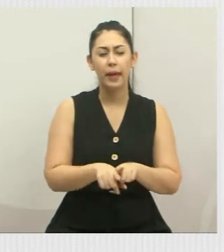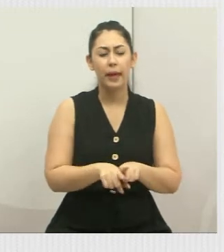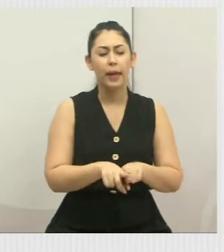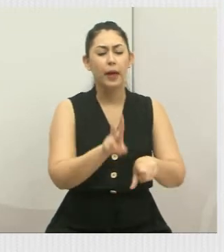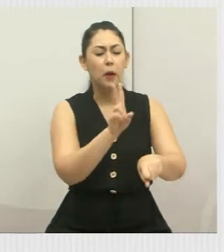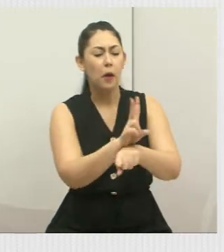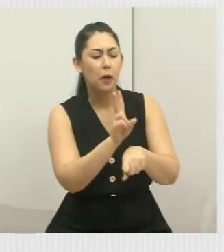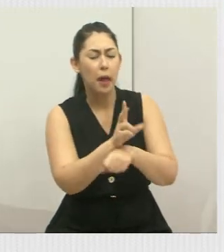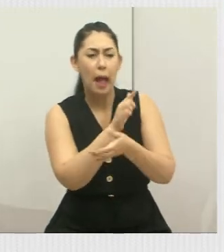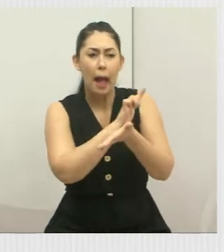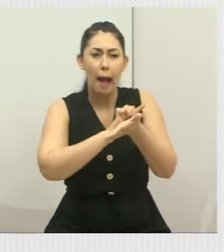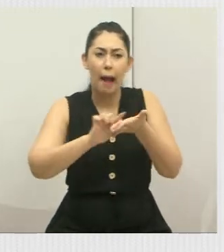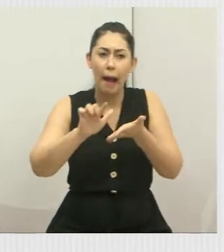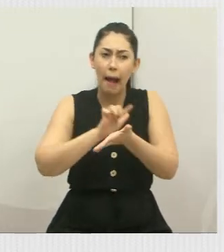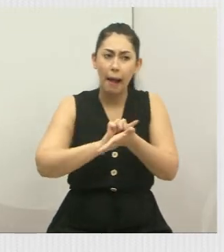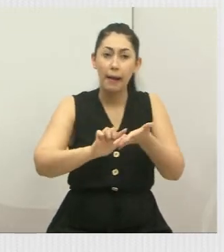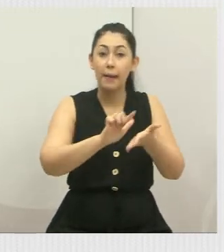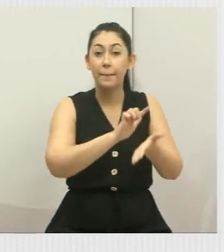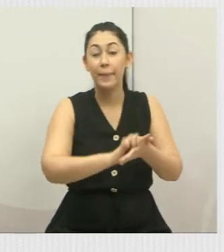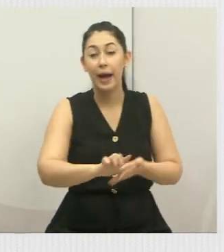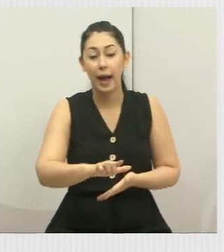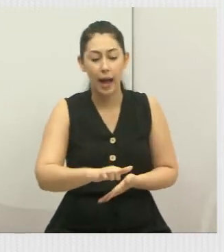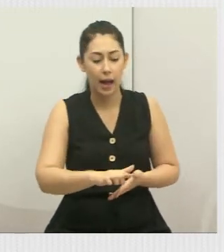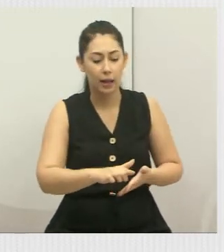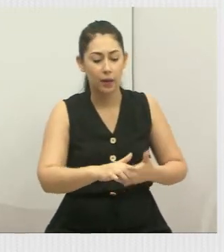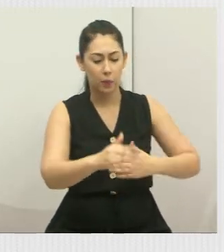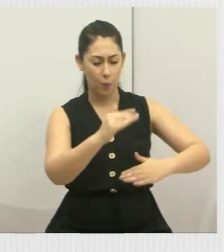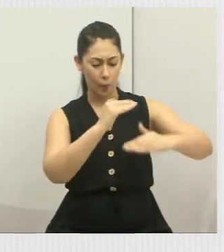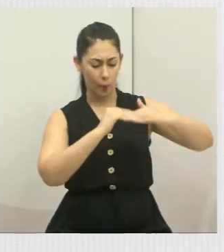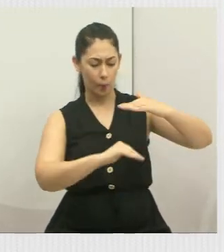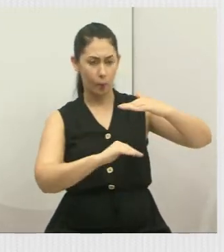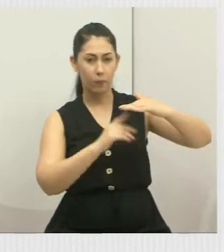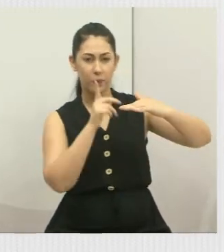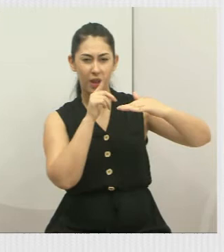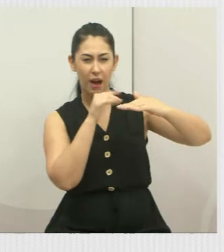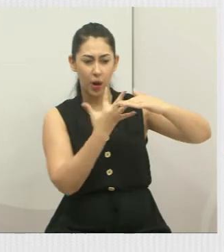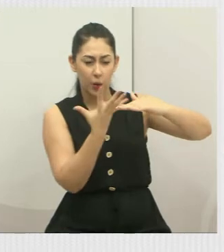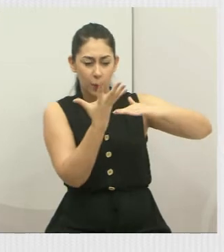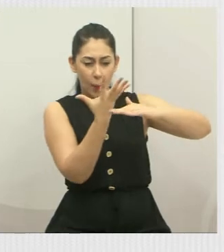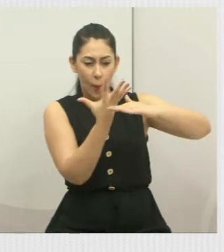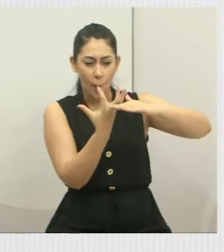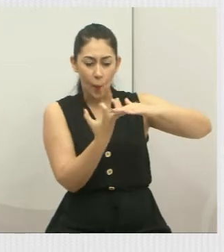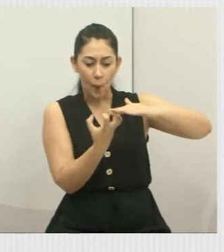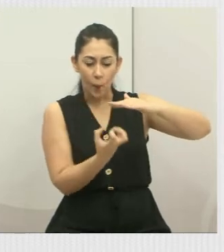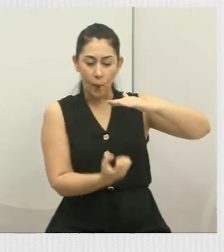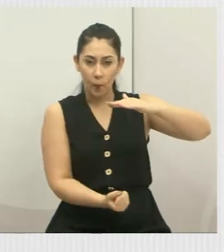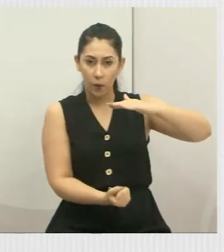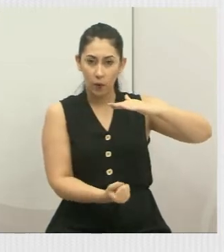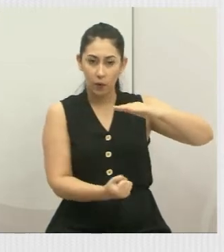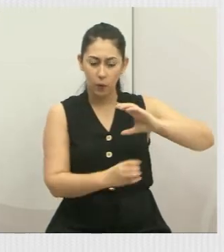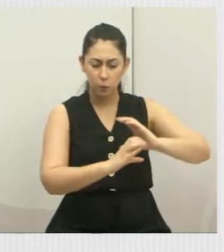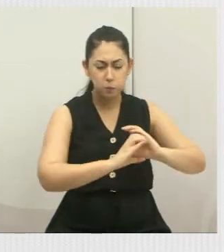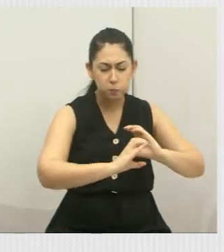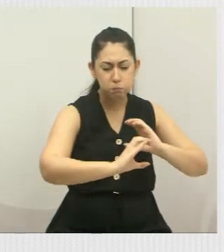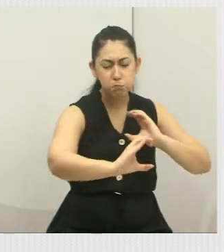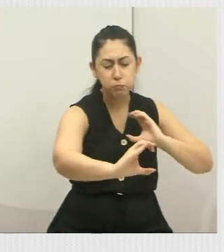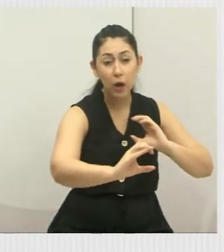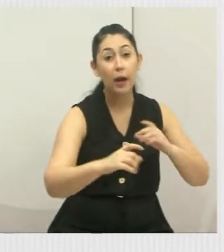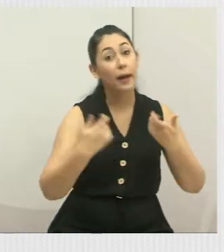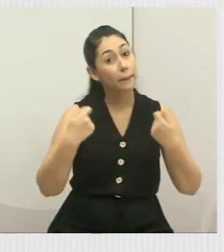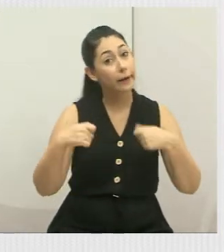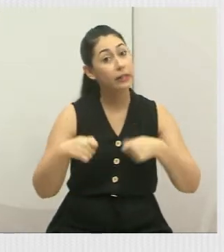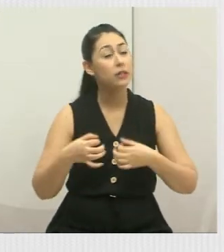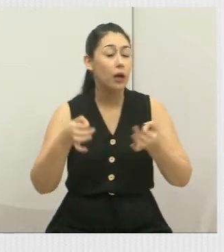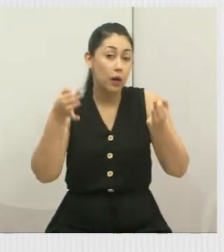fiscalização preventiva das redes de drenagem e que esses serviços eles precisam ser adequados à